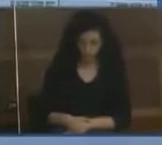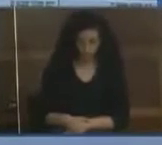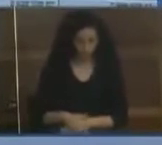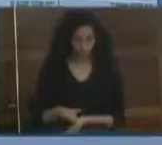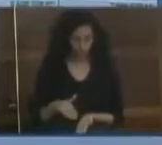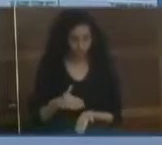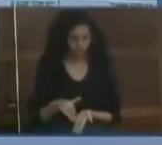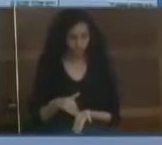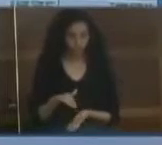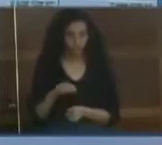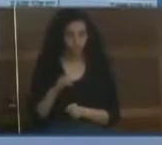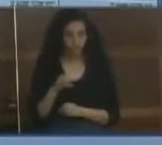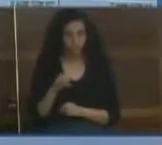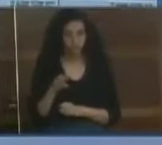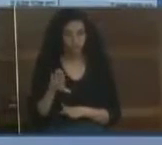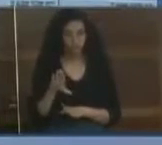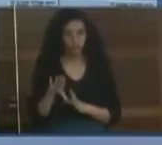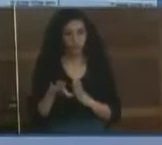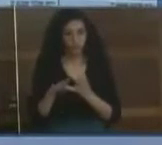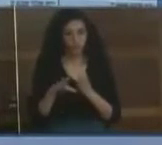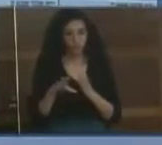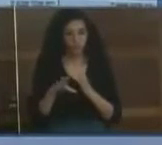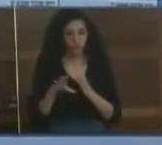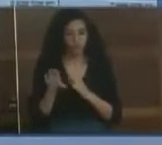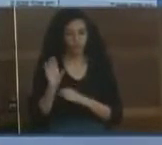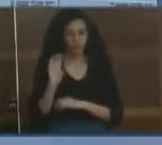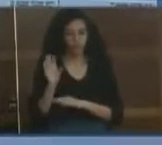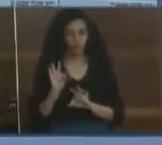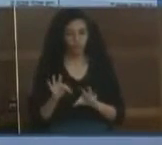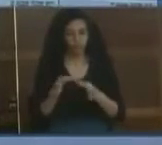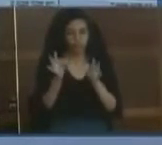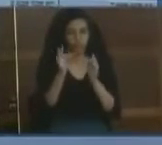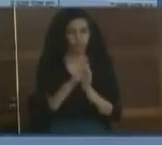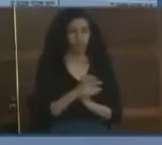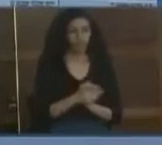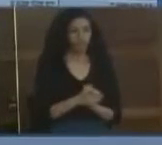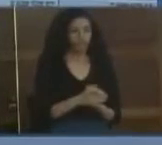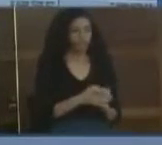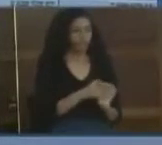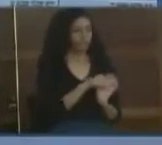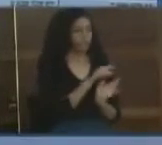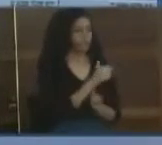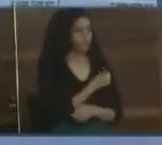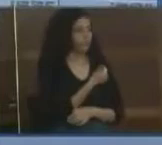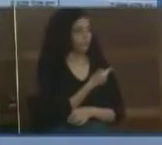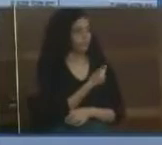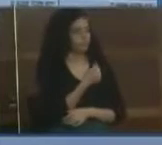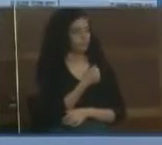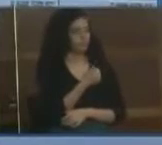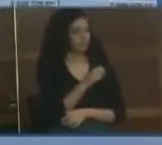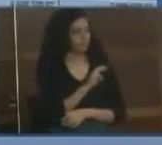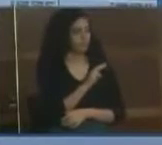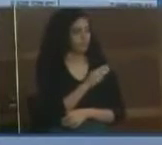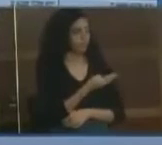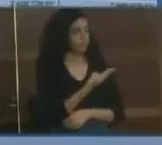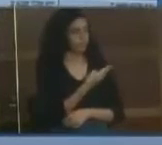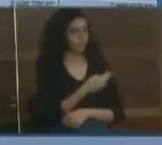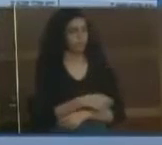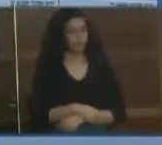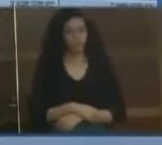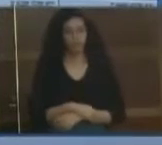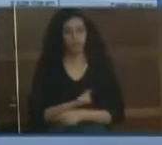a secretaria de educação ciência e tecnologia despesa orçada atualizada de 171 milhões